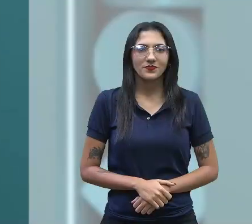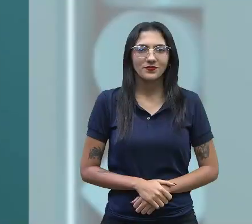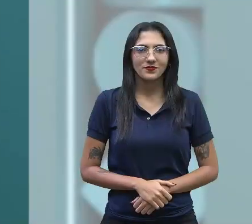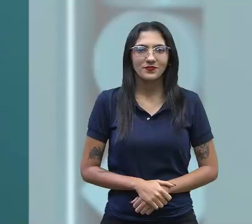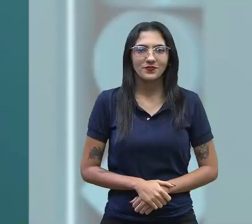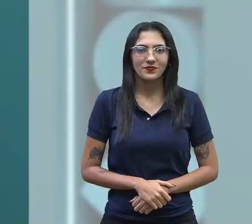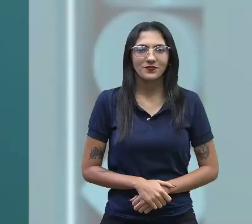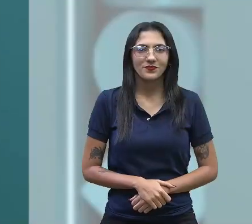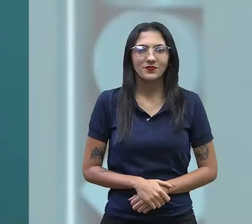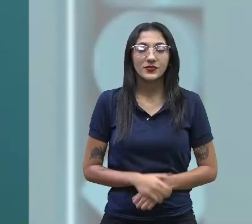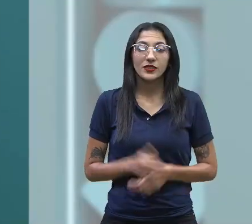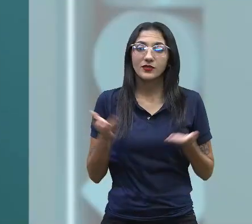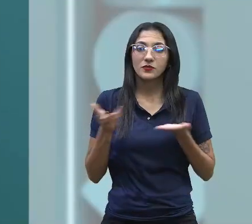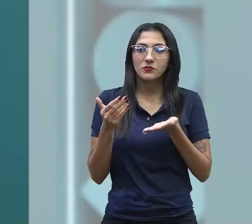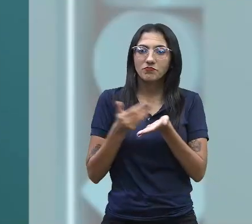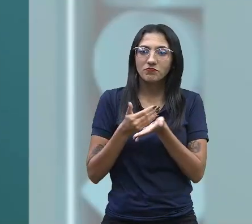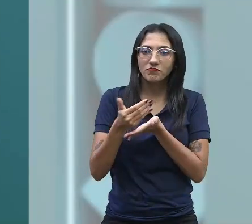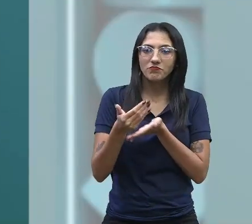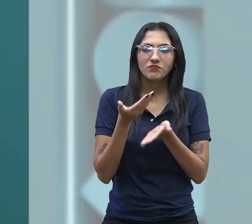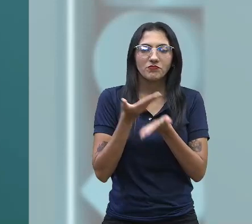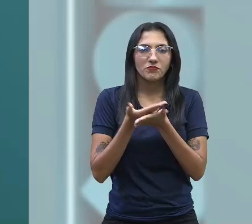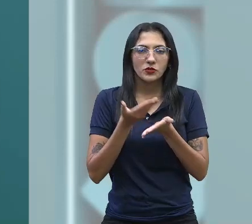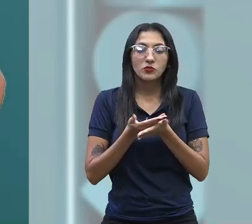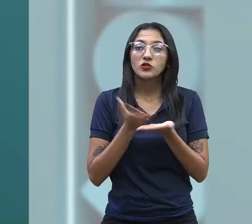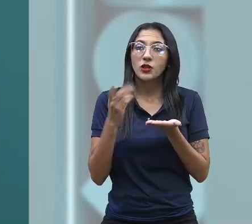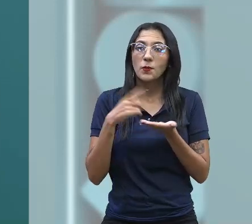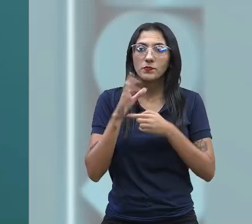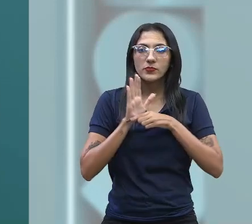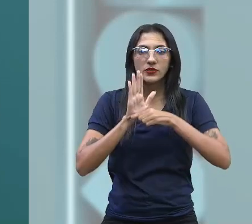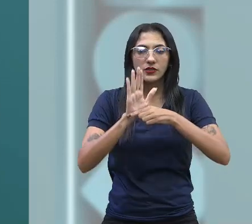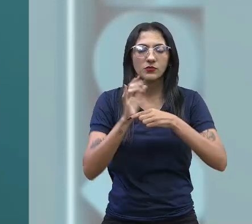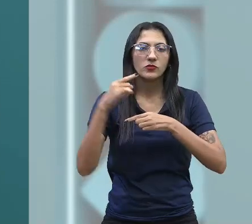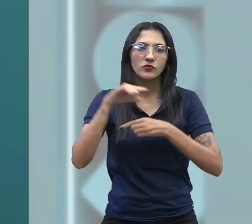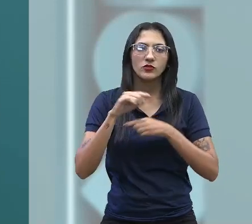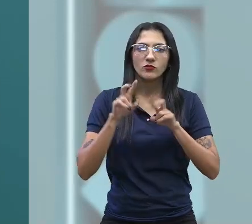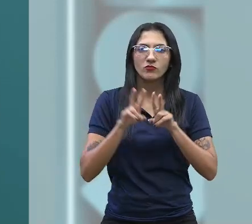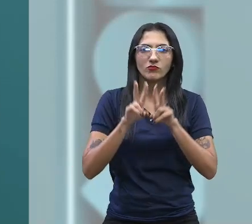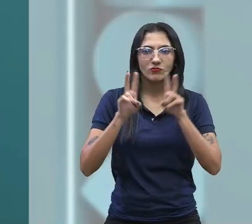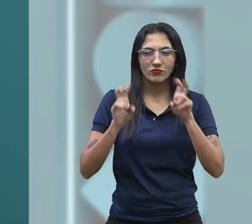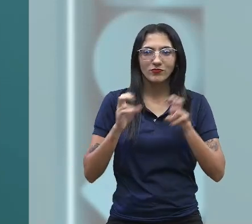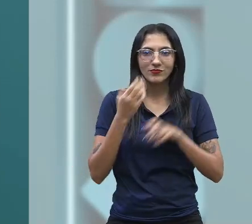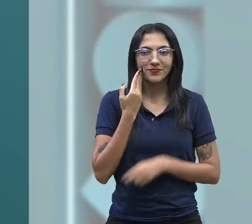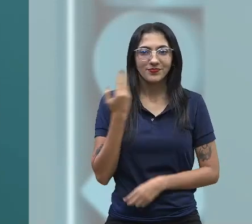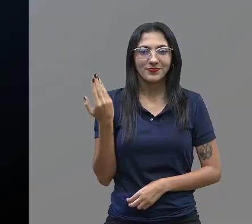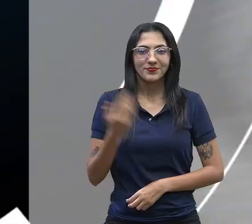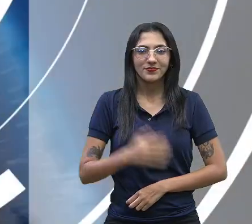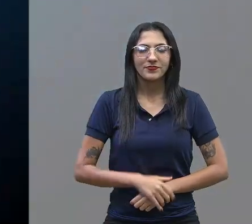Vamos começar a nossa aula já com uma manchete, um EJA News. Vamos lá?